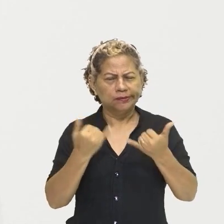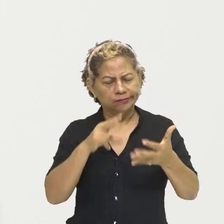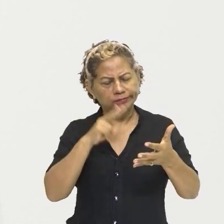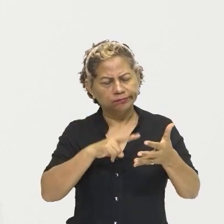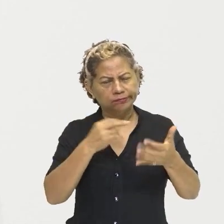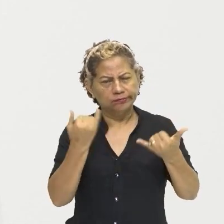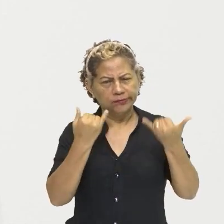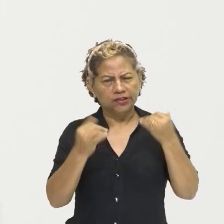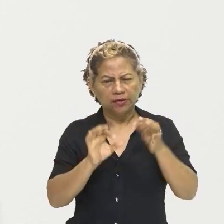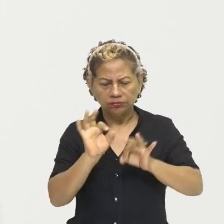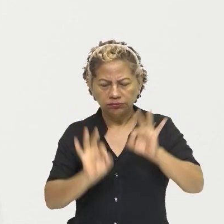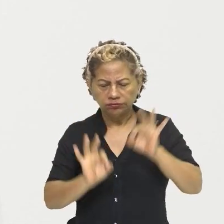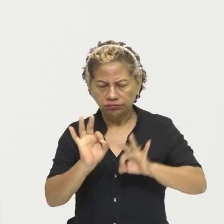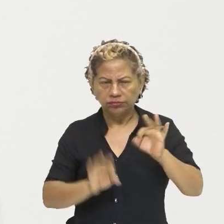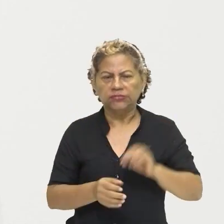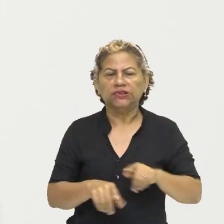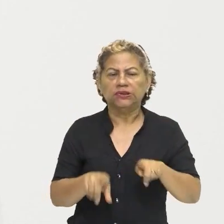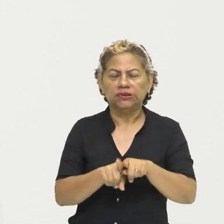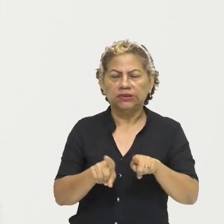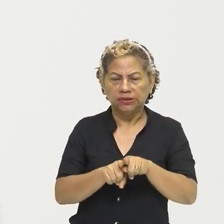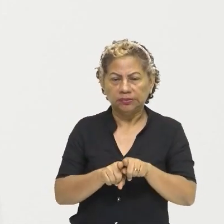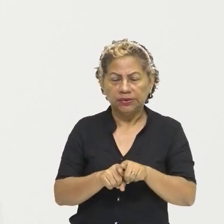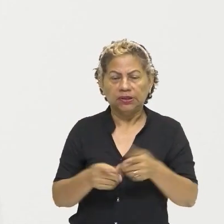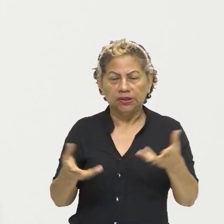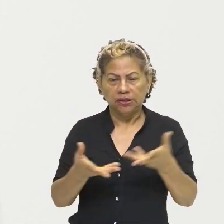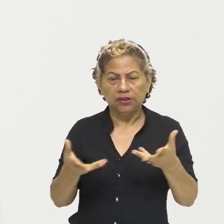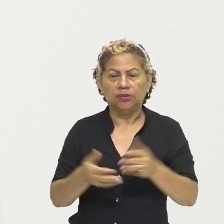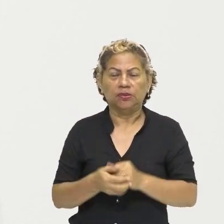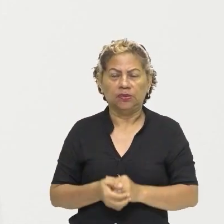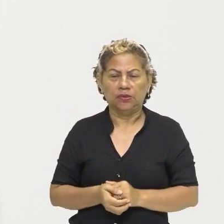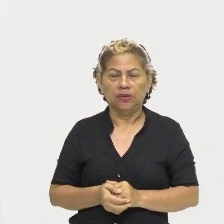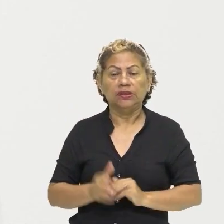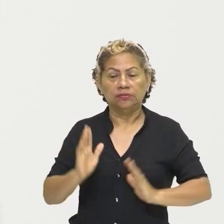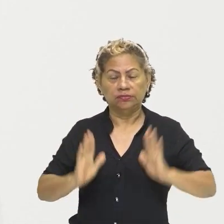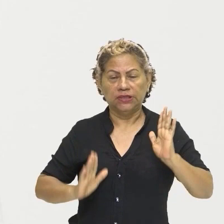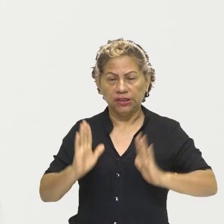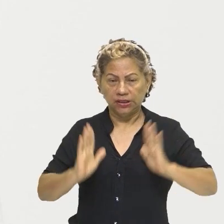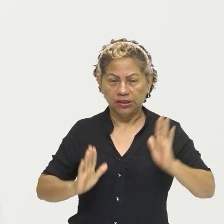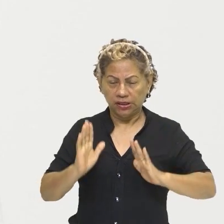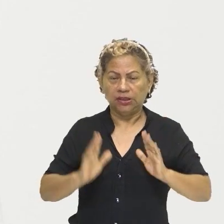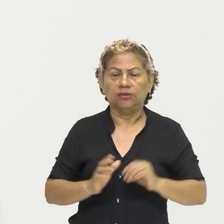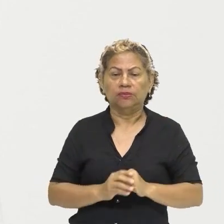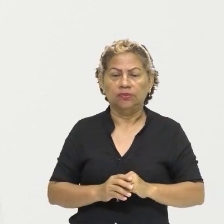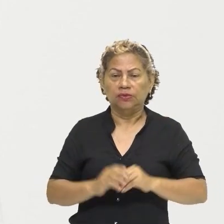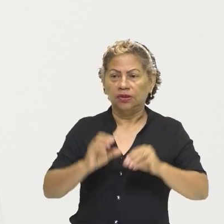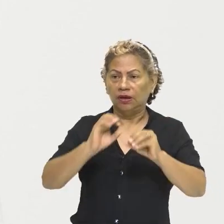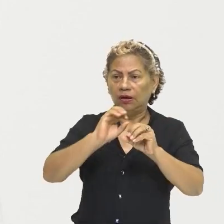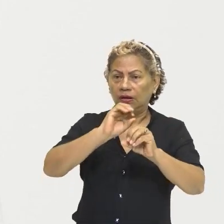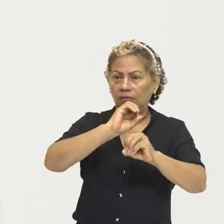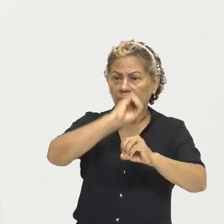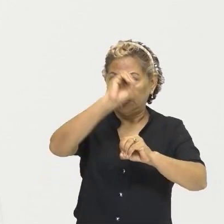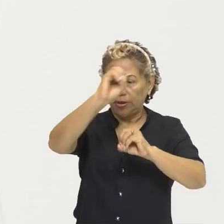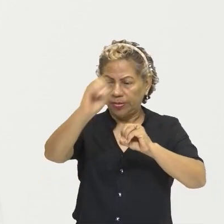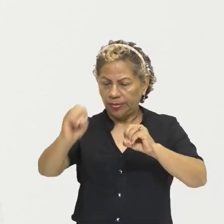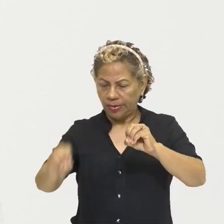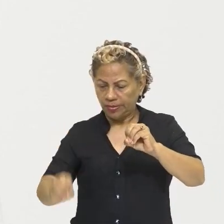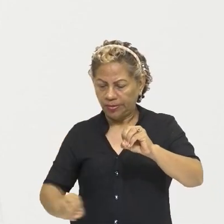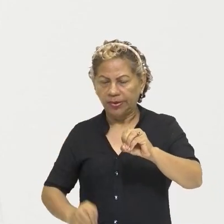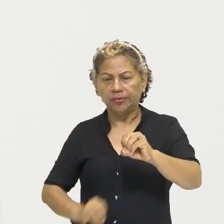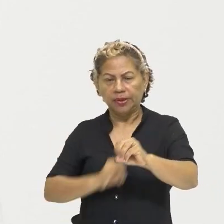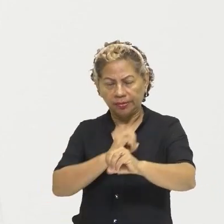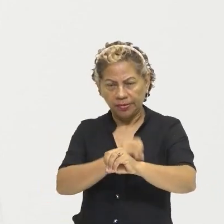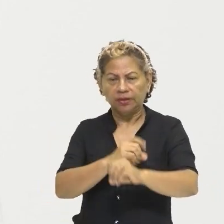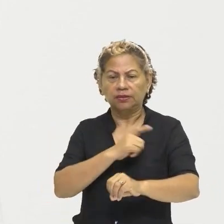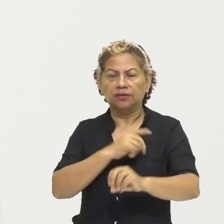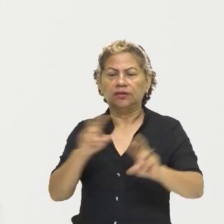e de acordo com a terceira lei de Kepler, o período de revolução e o raio da órbita desses planetas em torno do Sol obedecem